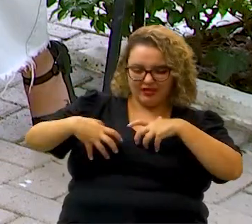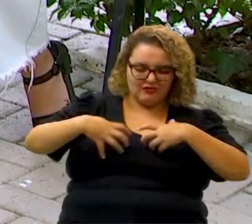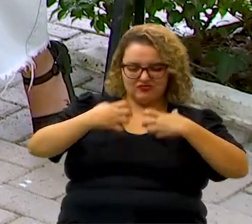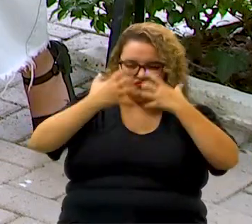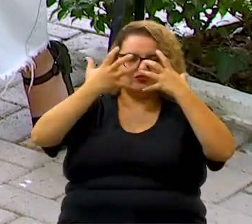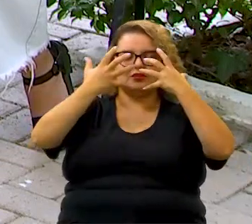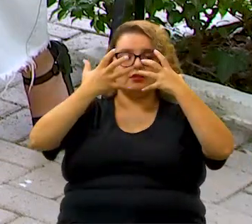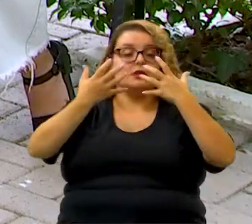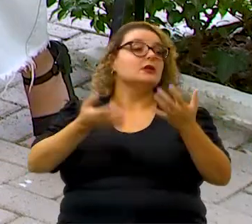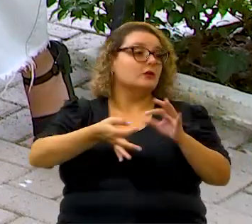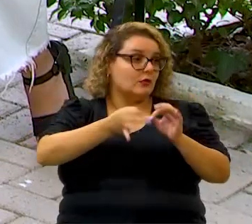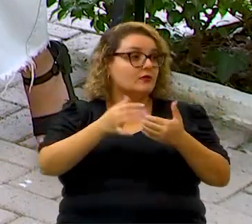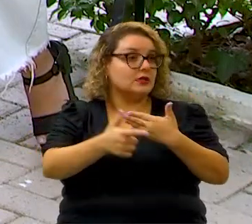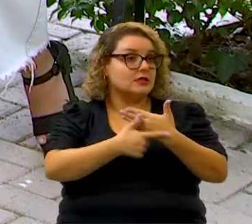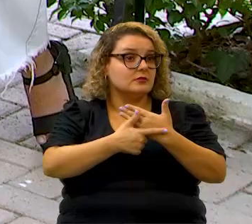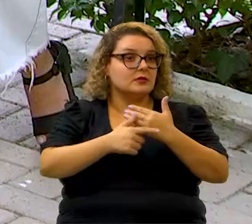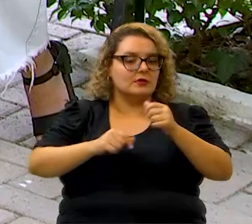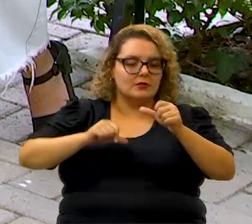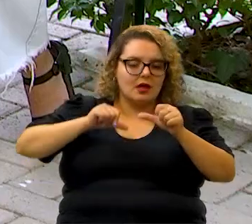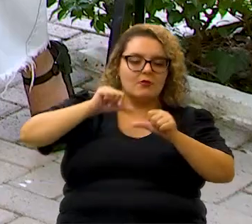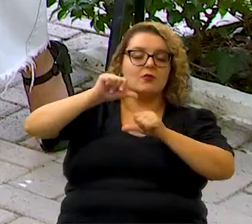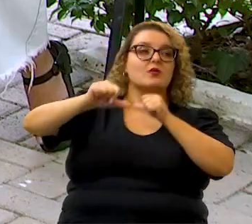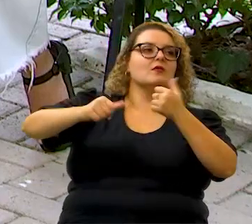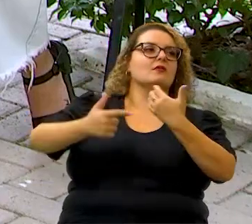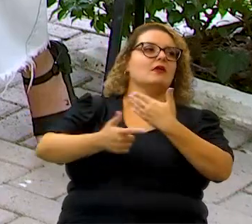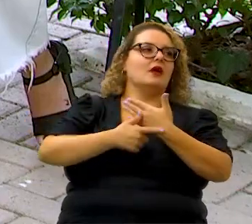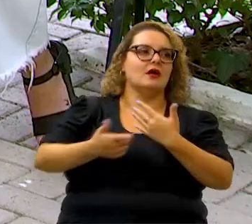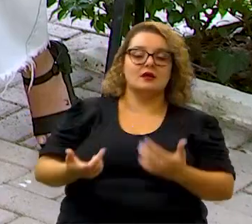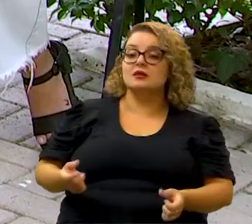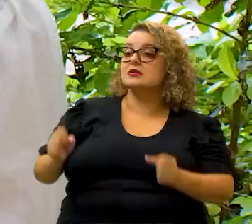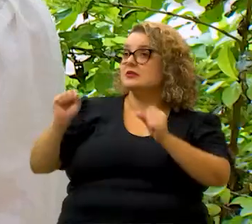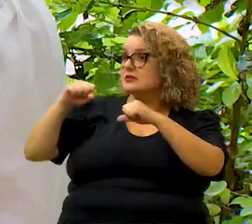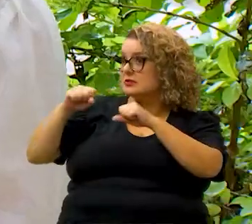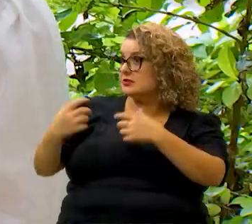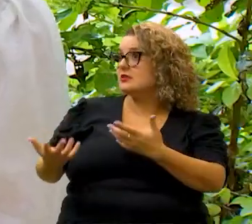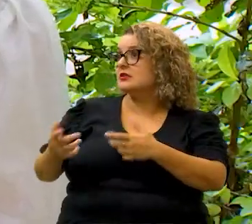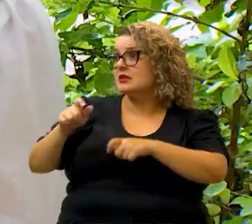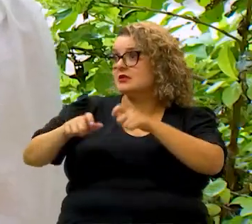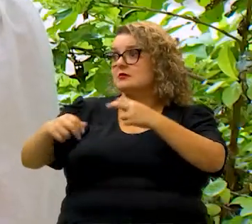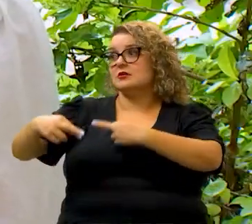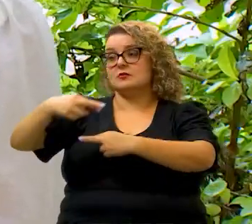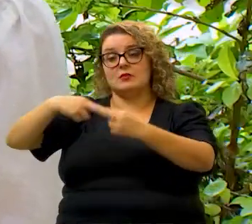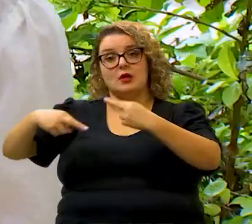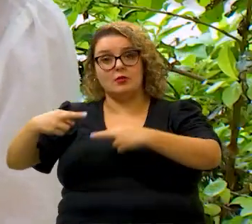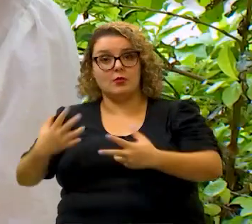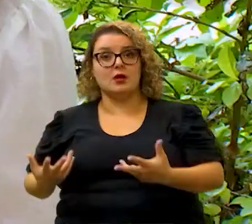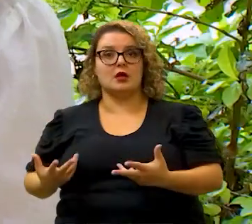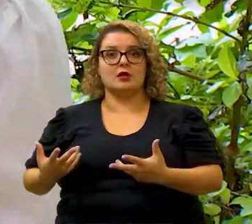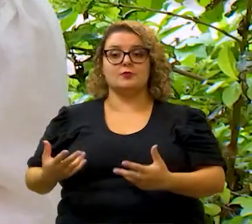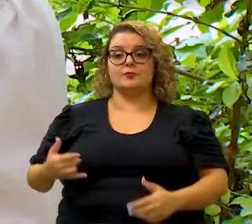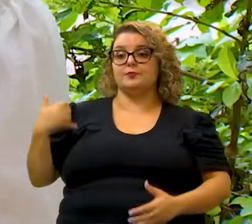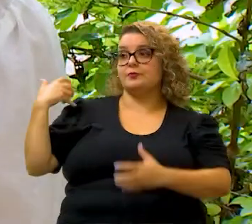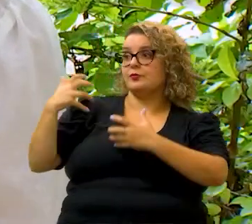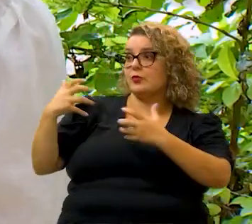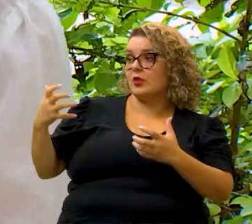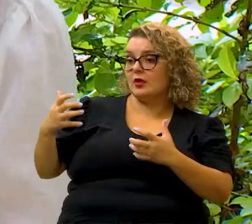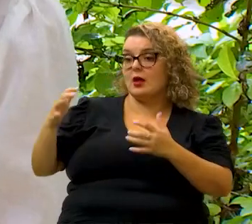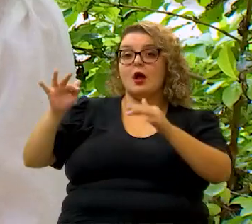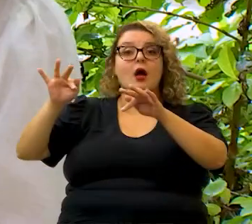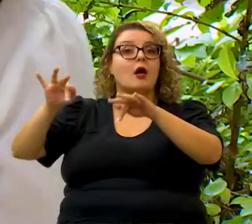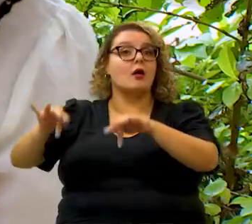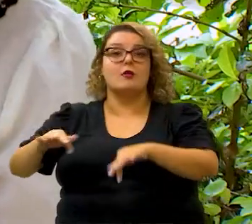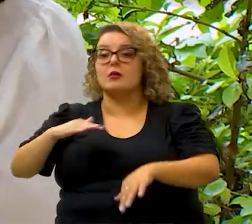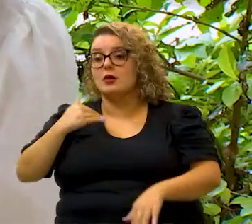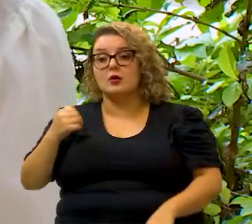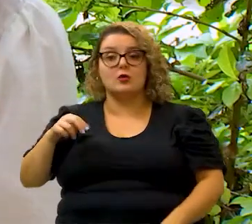de novas criações. Então as oficinas têm esse papel, né? Sim, sim. E às vezes as pessoas associam também o envelhecimento